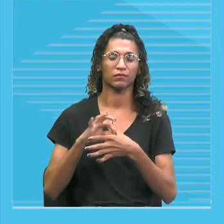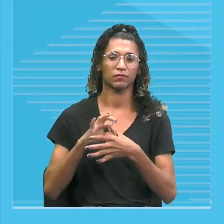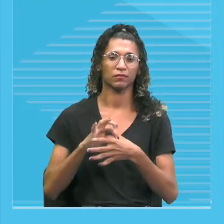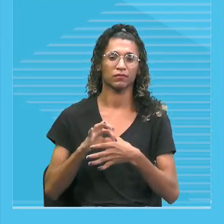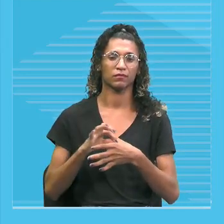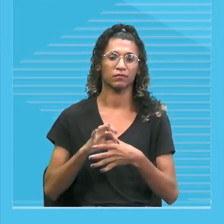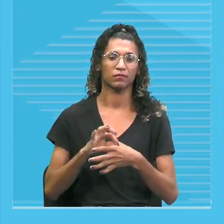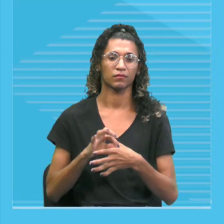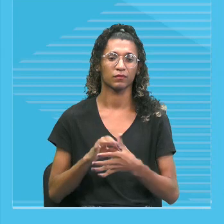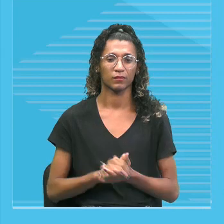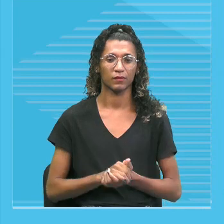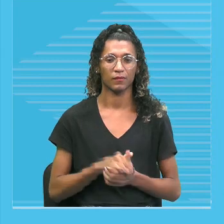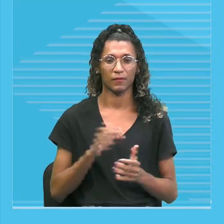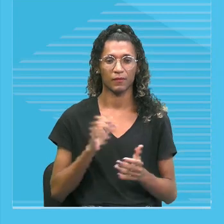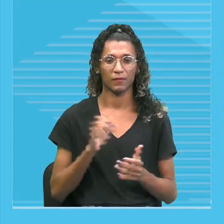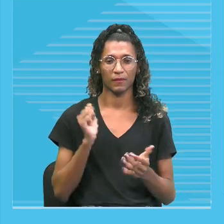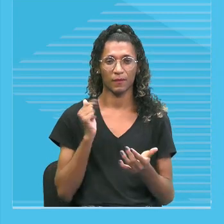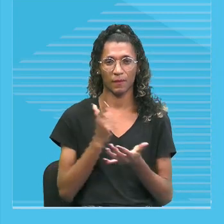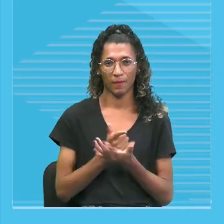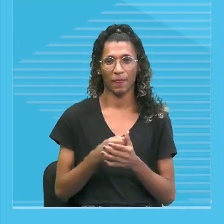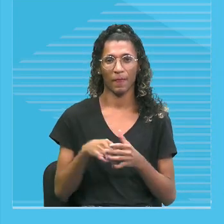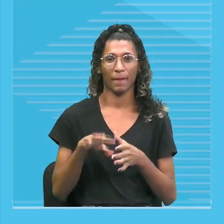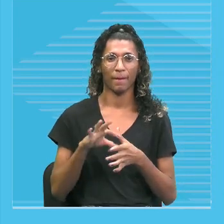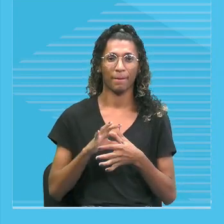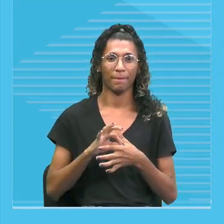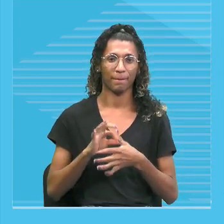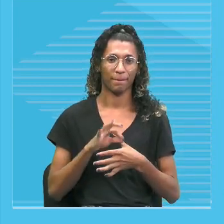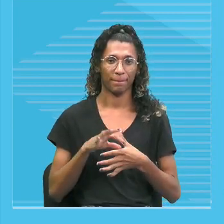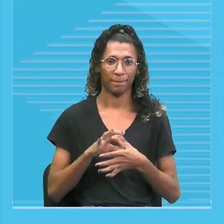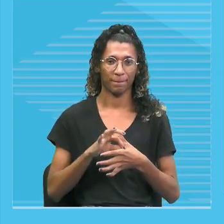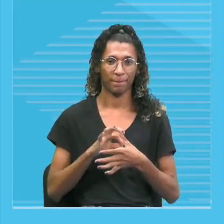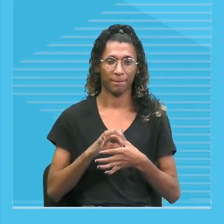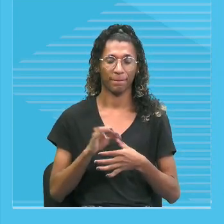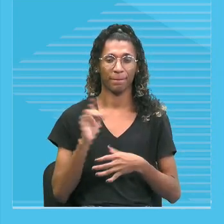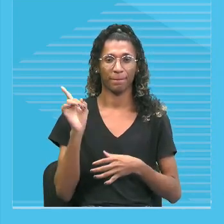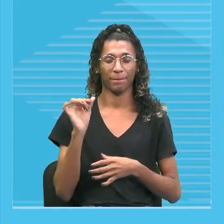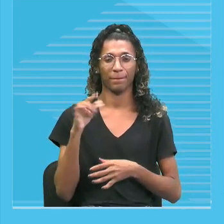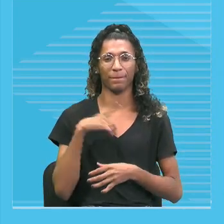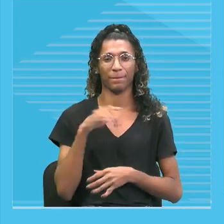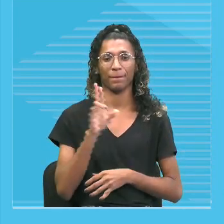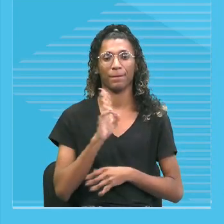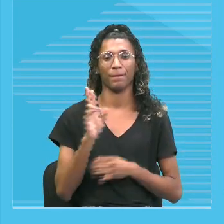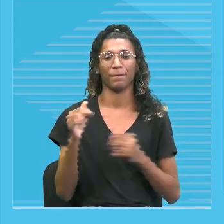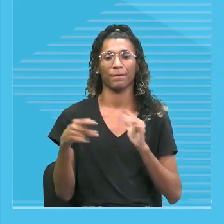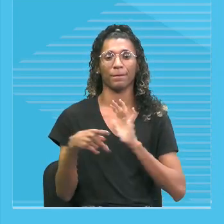açougue para comprar carne chamam de carne seria vocês acreditam